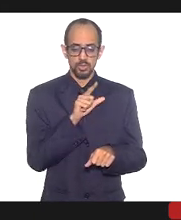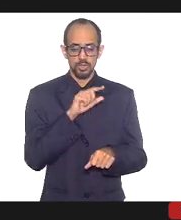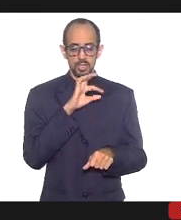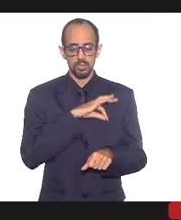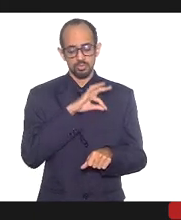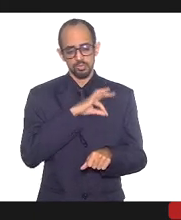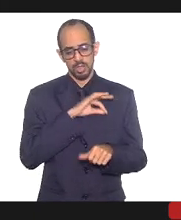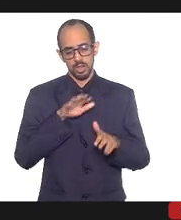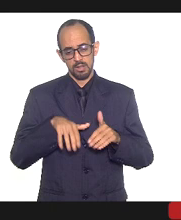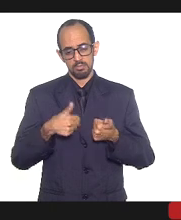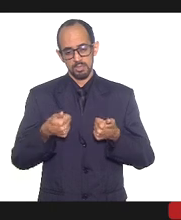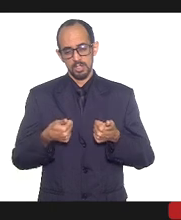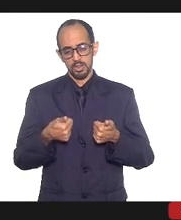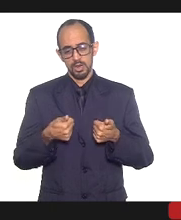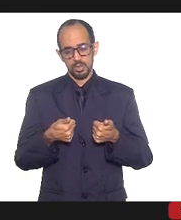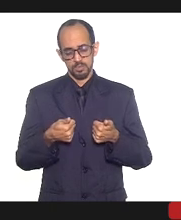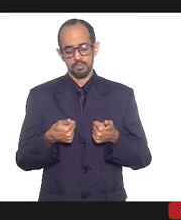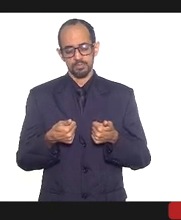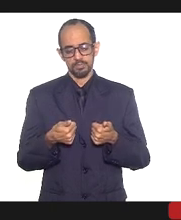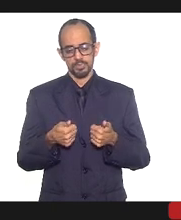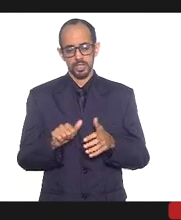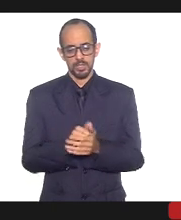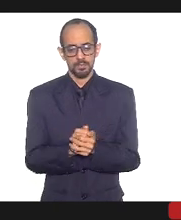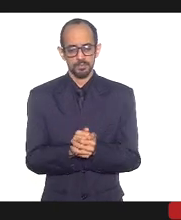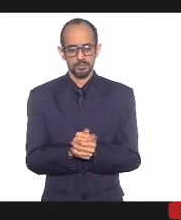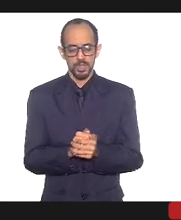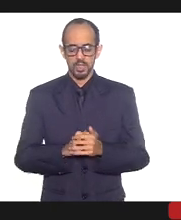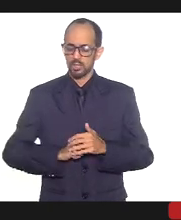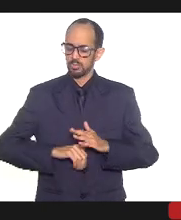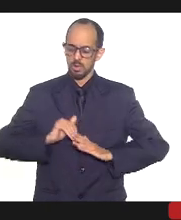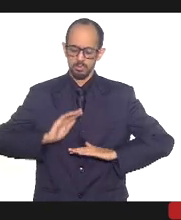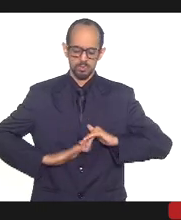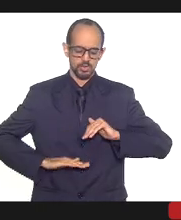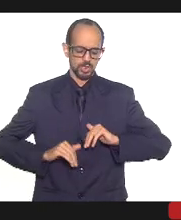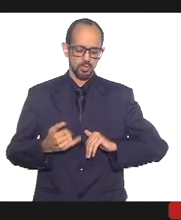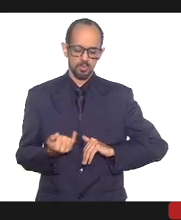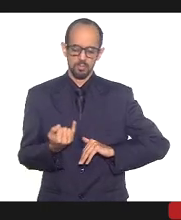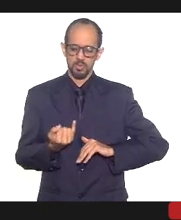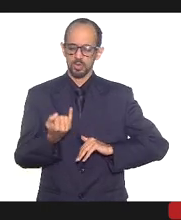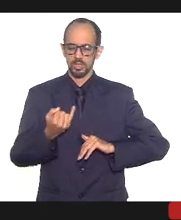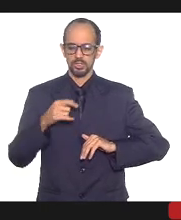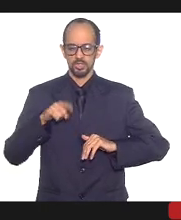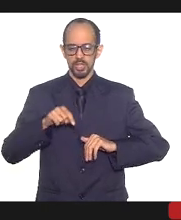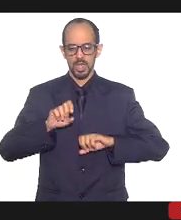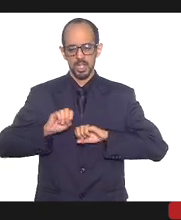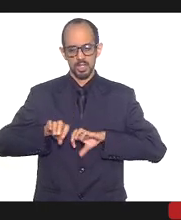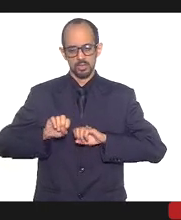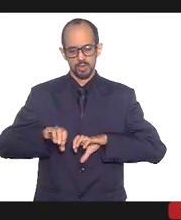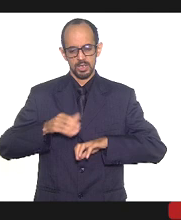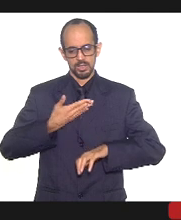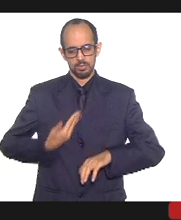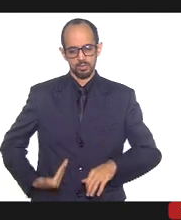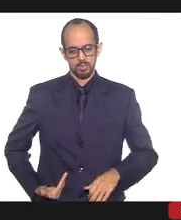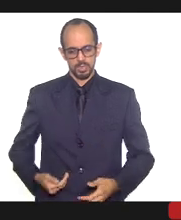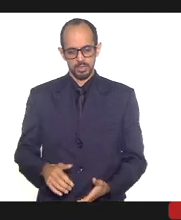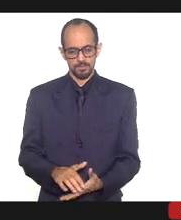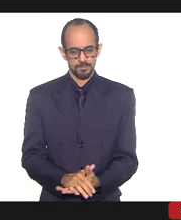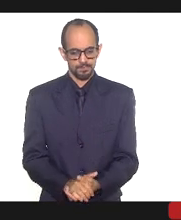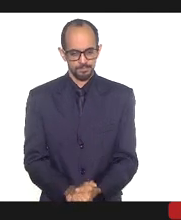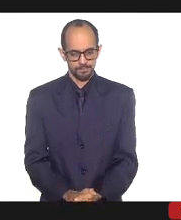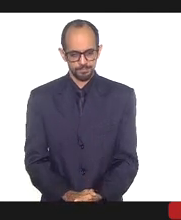mais, recebam um pouco mais numa função tão importante que é a educação pública do nosso Estado.